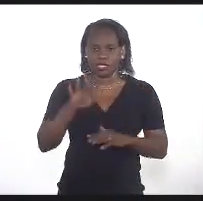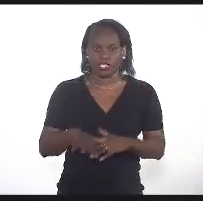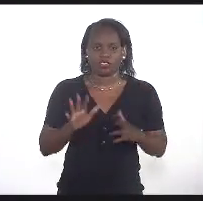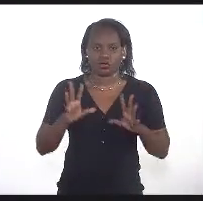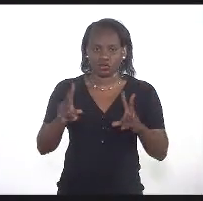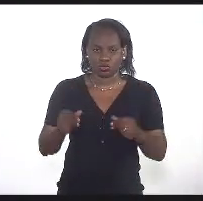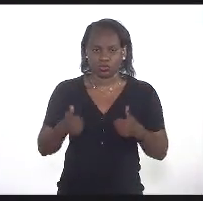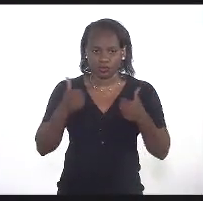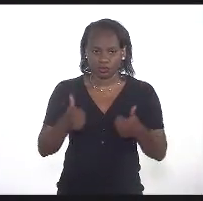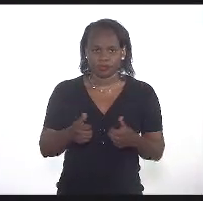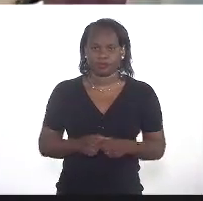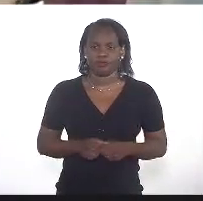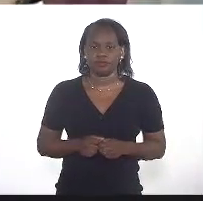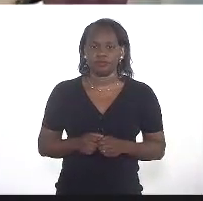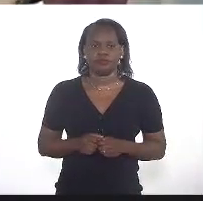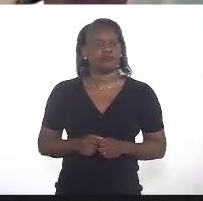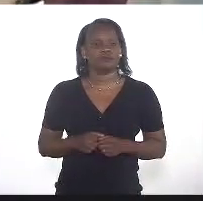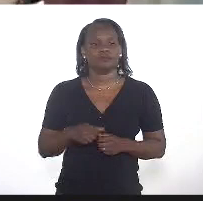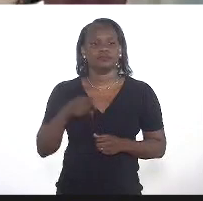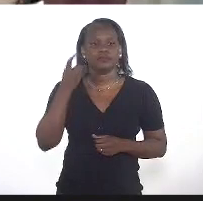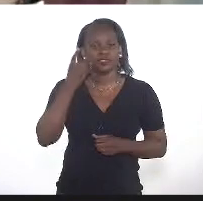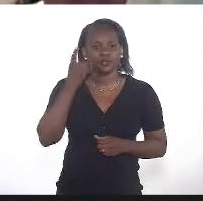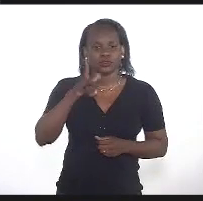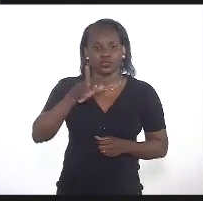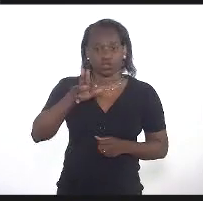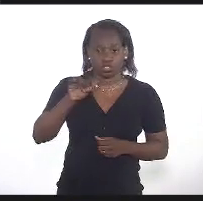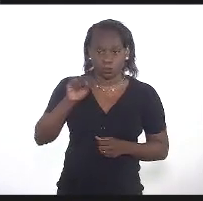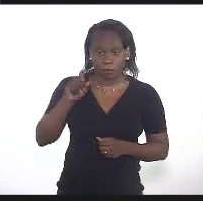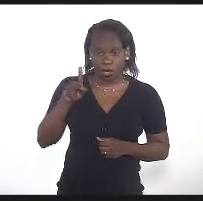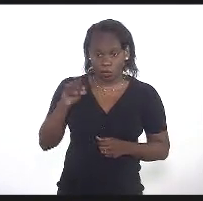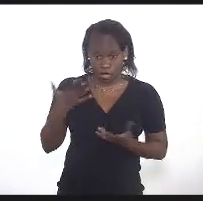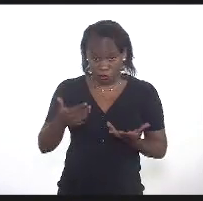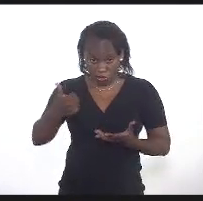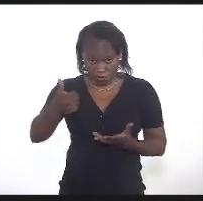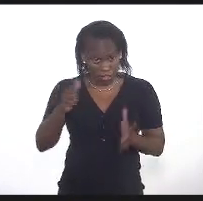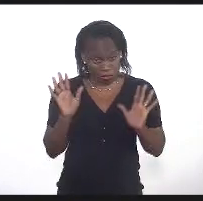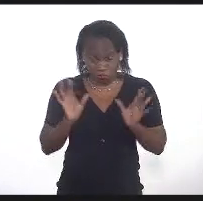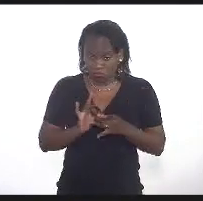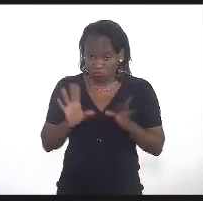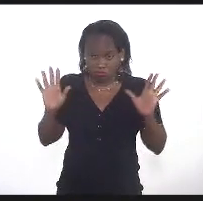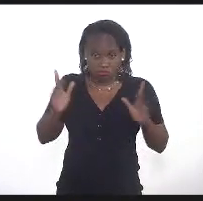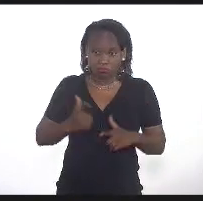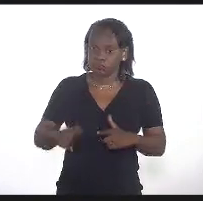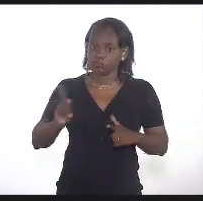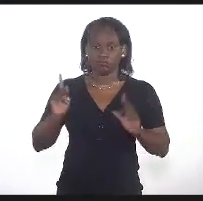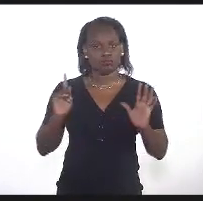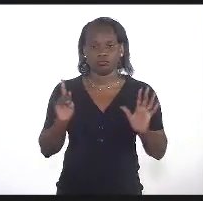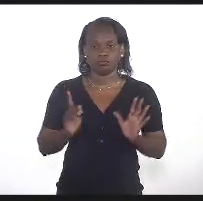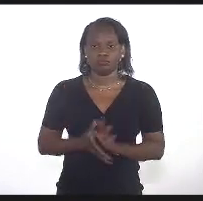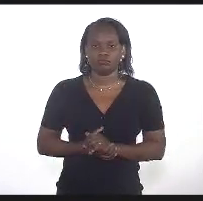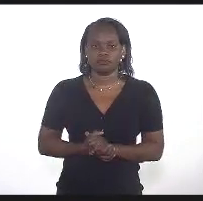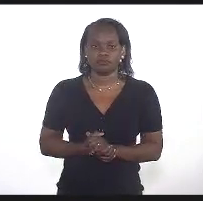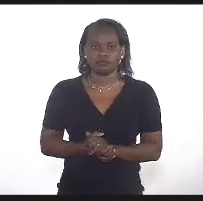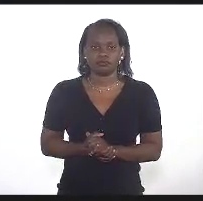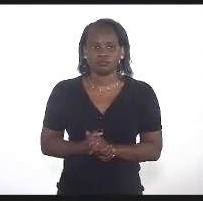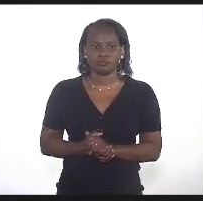Boa tarde, presidente. Se o deputado Luiz Paulo quiser ser o primeiro, de minha parte não tem nenhum problema.